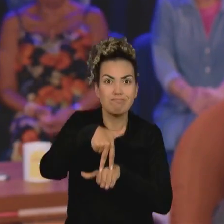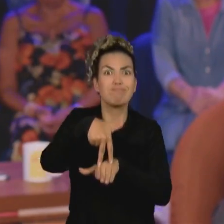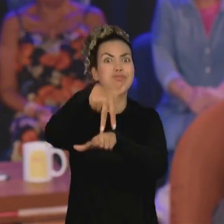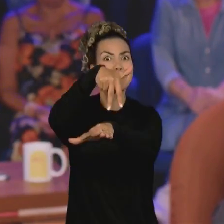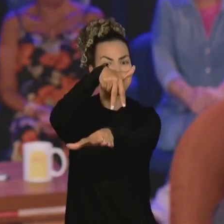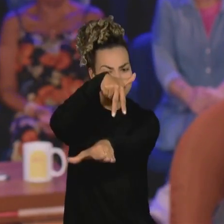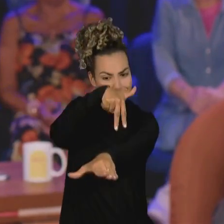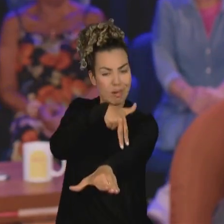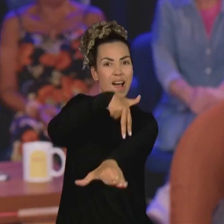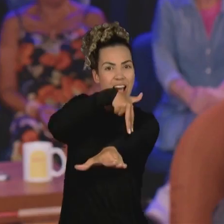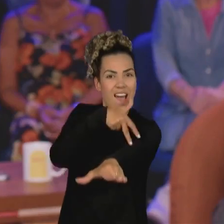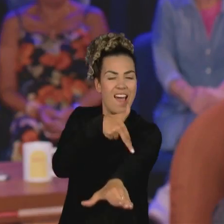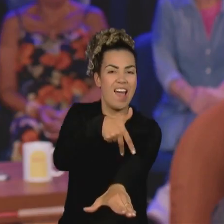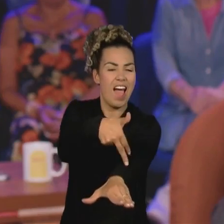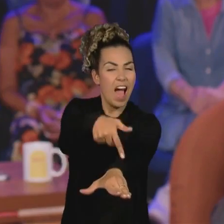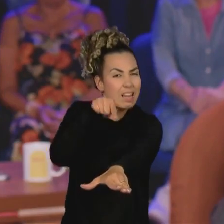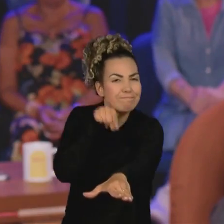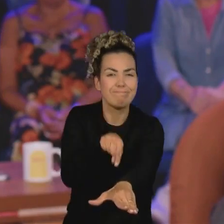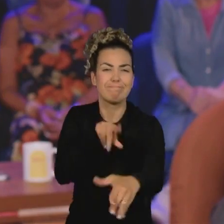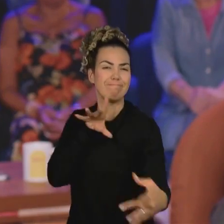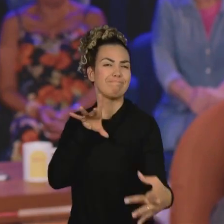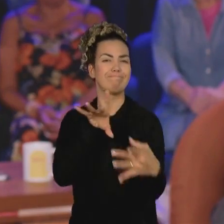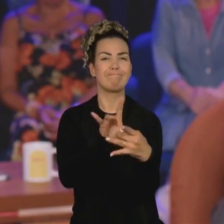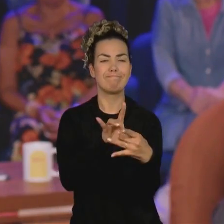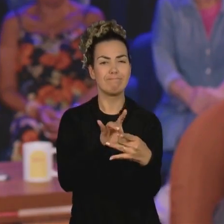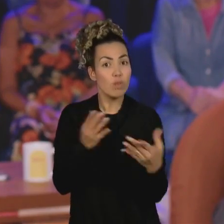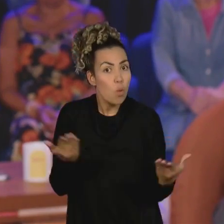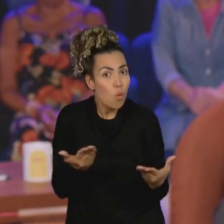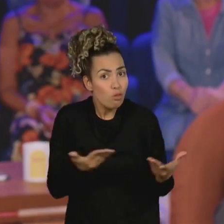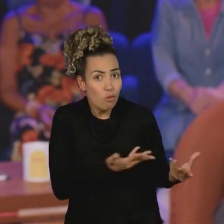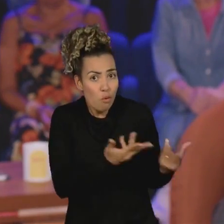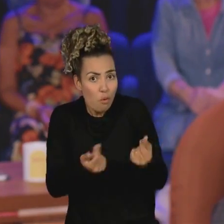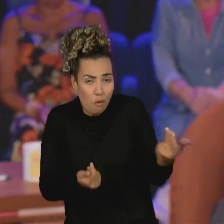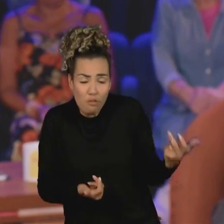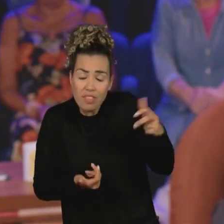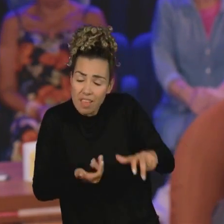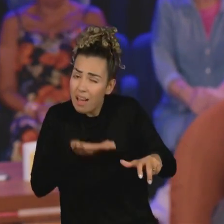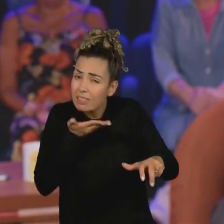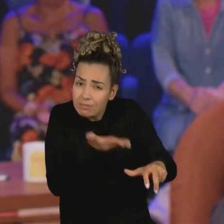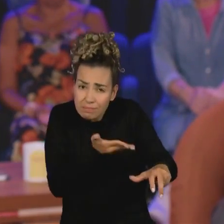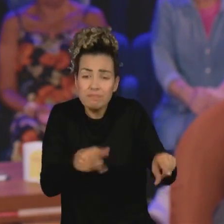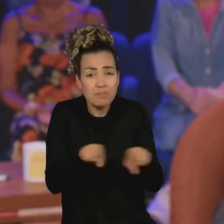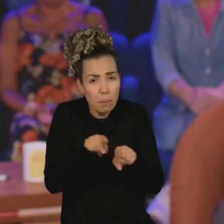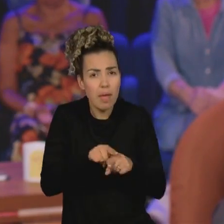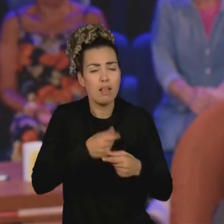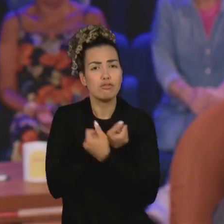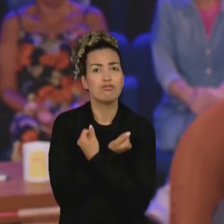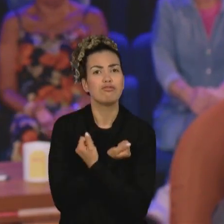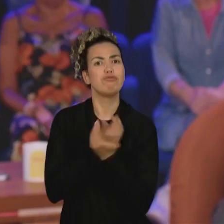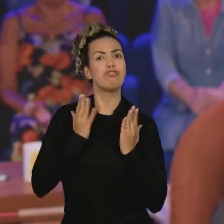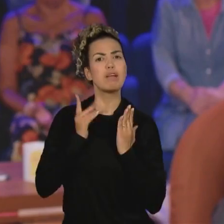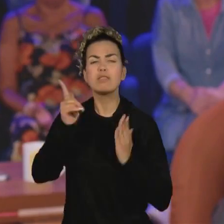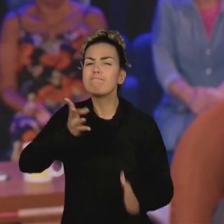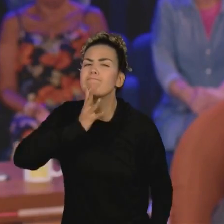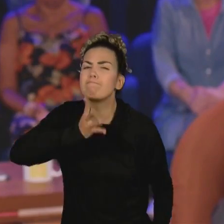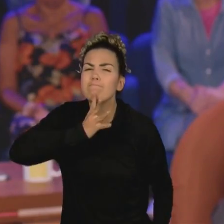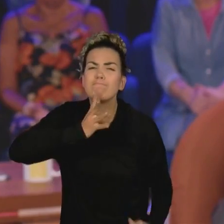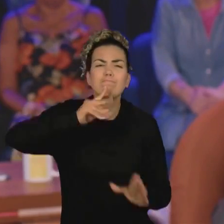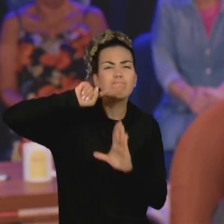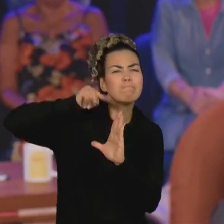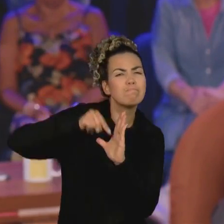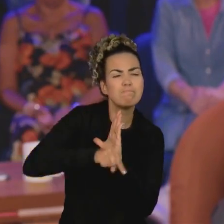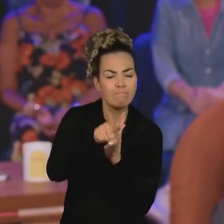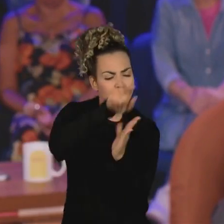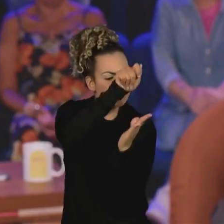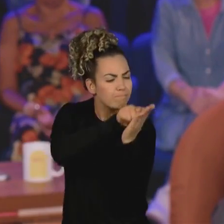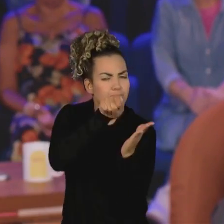advogado e dos bons, é músico, é um profundo conhecedor de Shakespeare, é escritor e acabou de